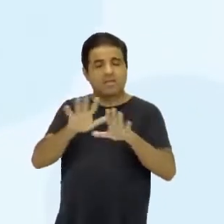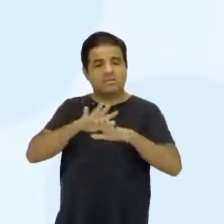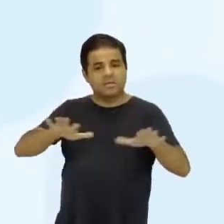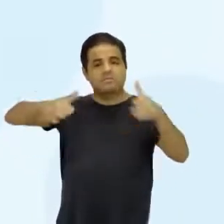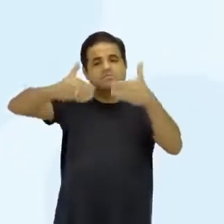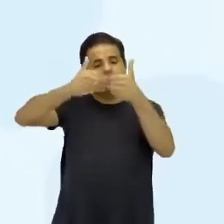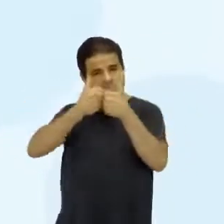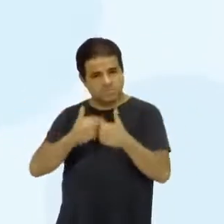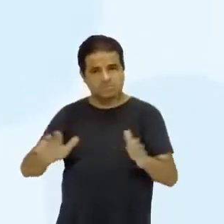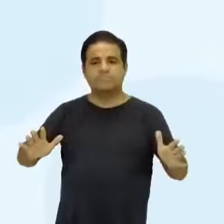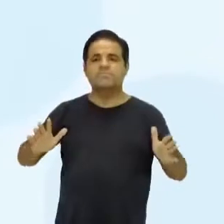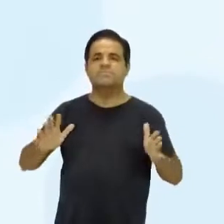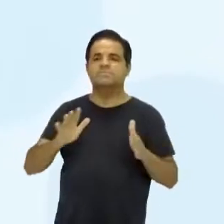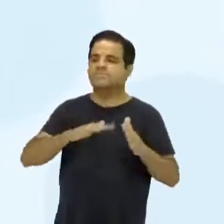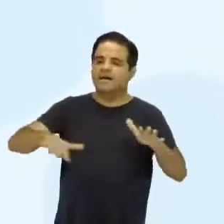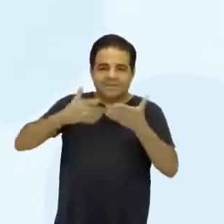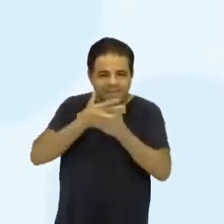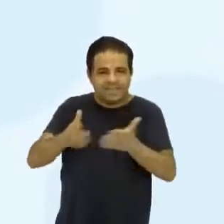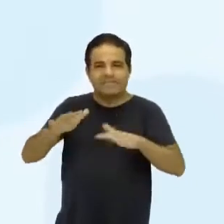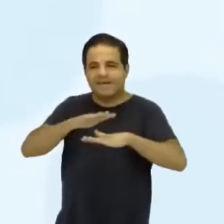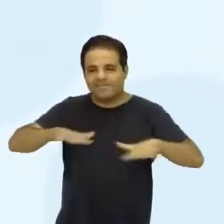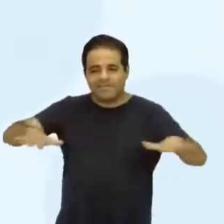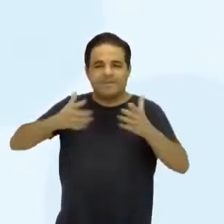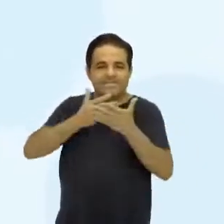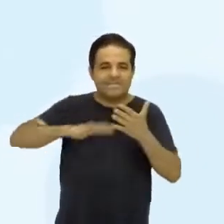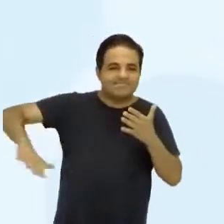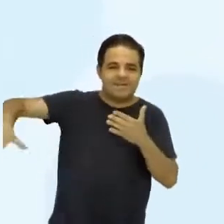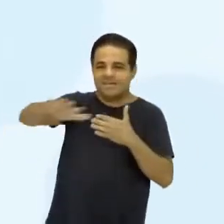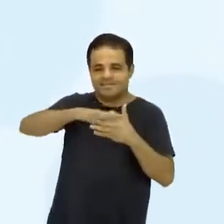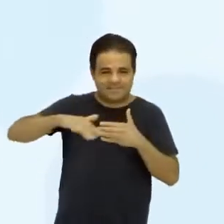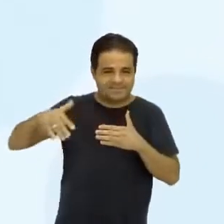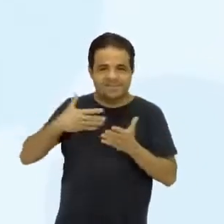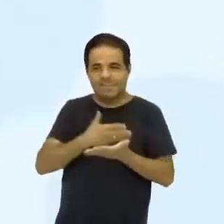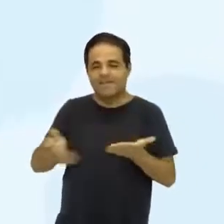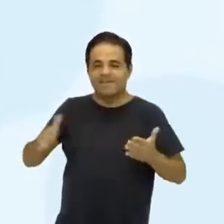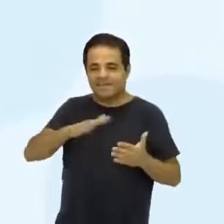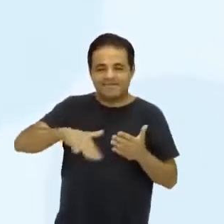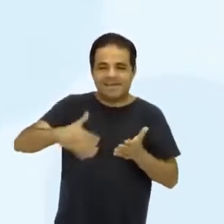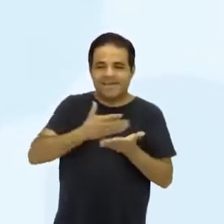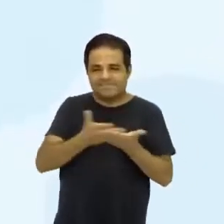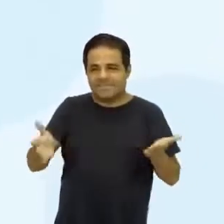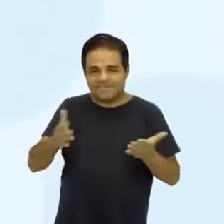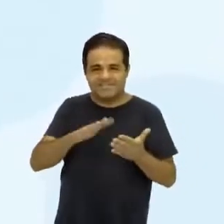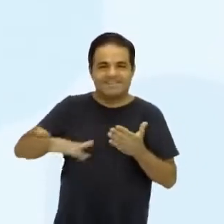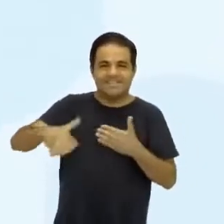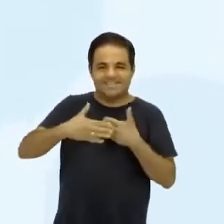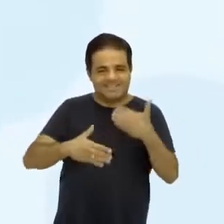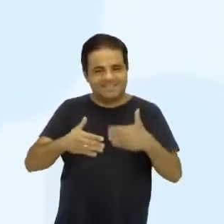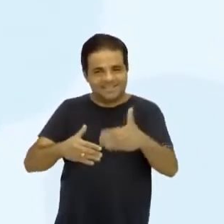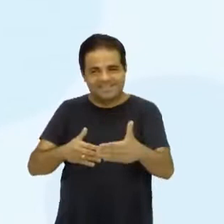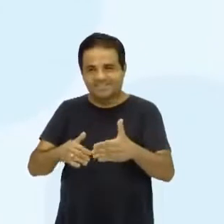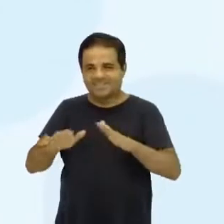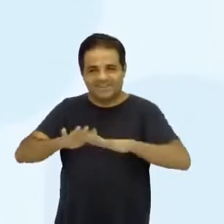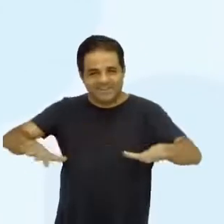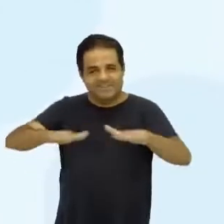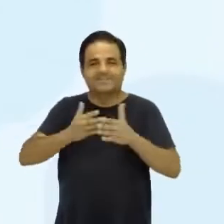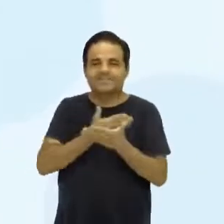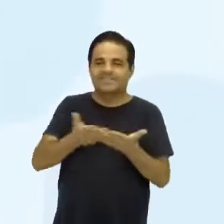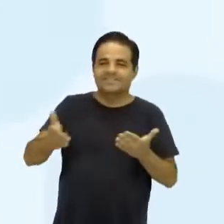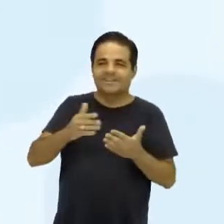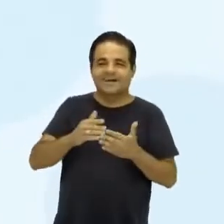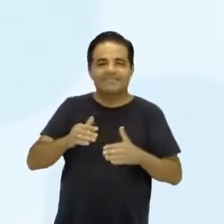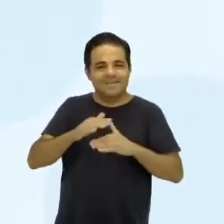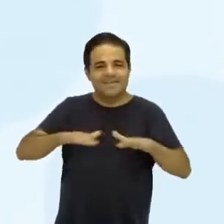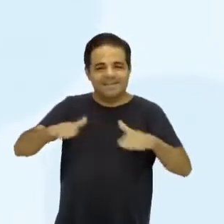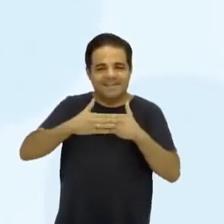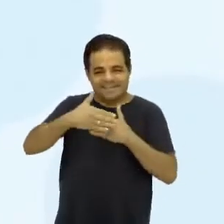uma abertura lenta, gradual e segura, como disse Ernesto Geisel. Já o João Batista Figueiredo, ele é responsável aí